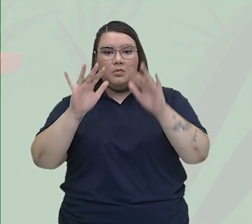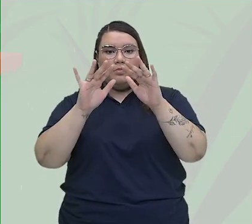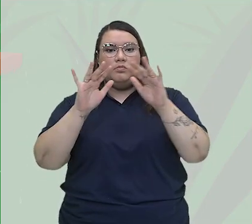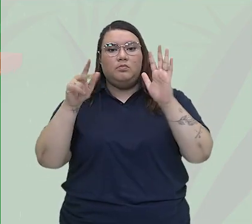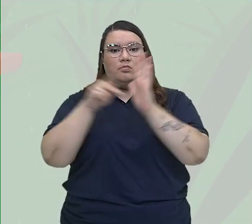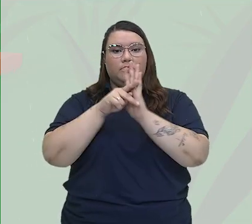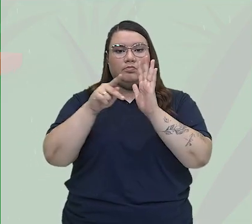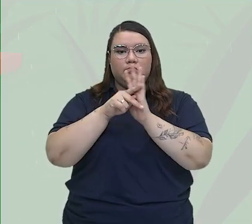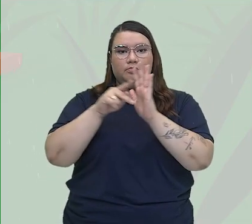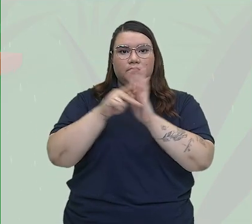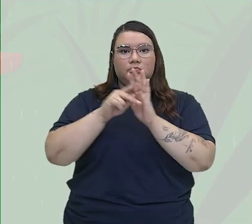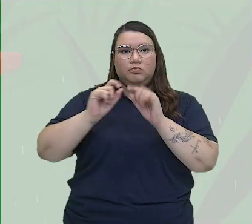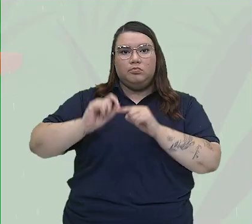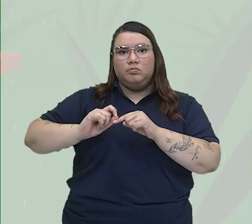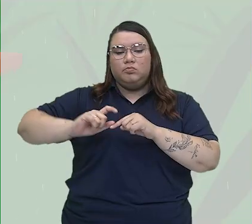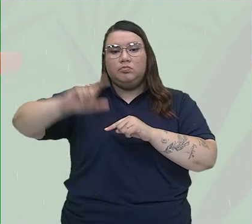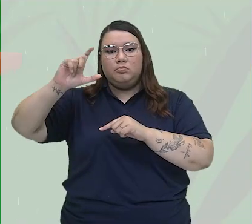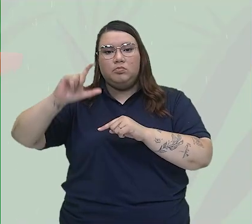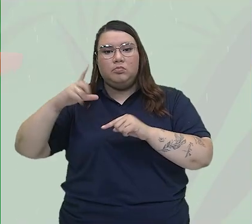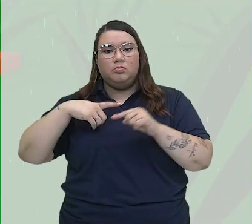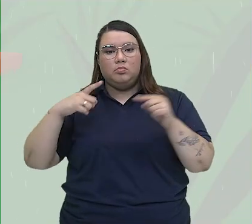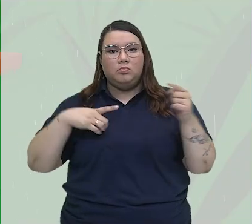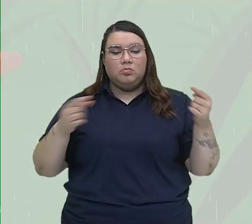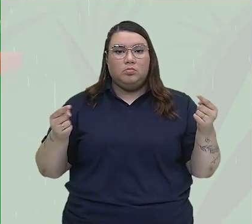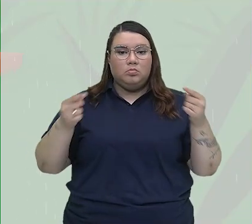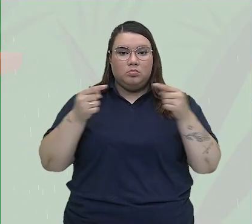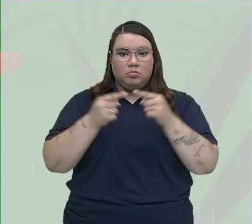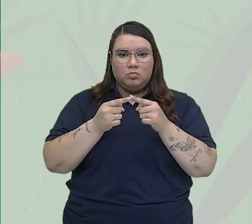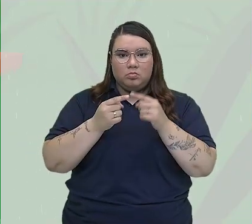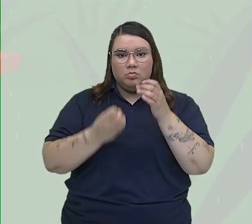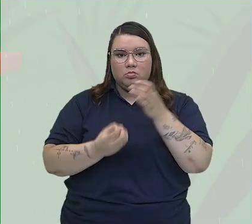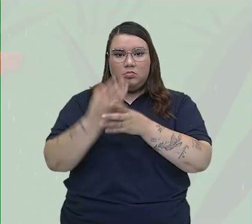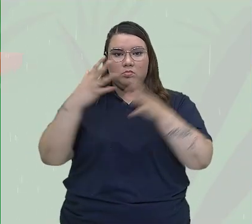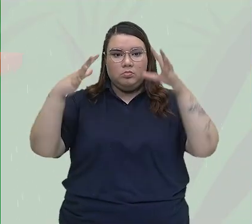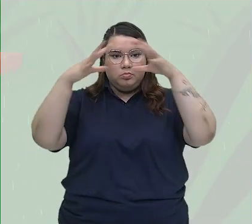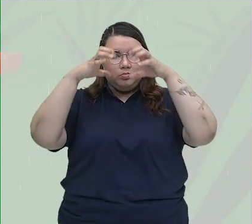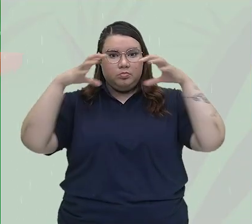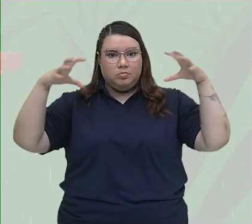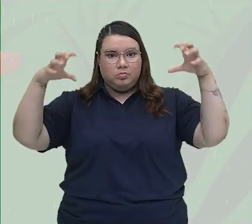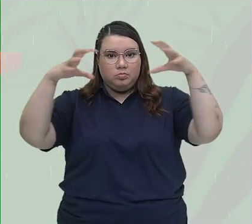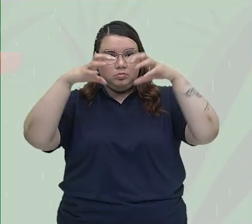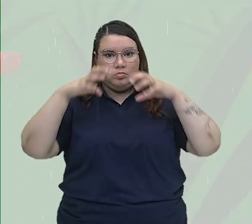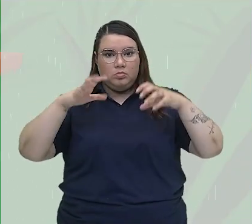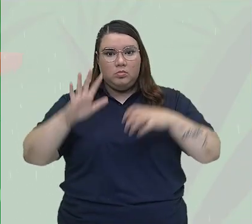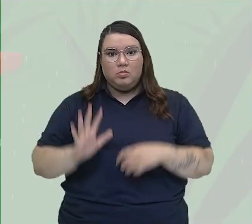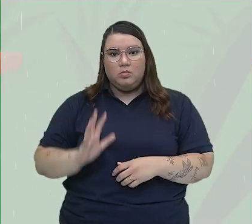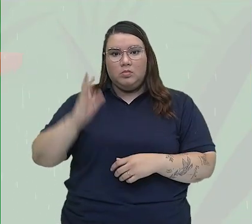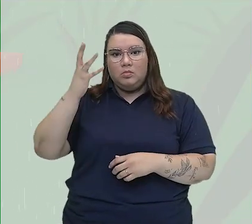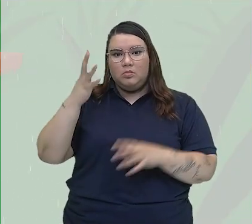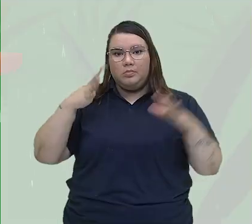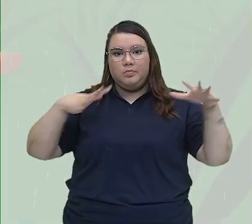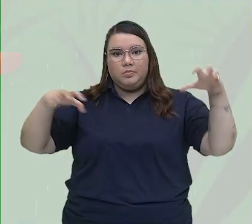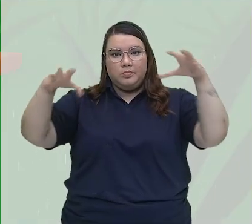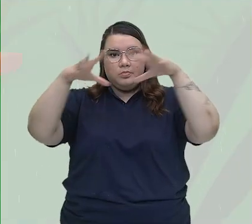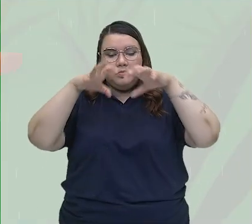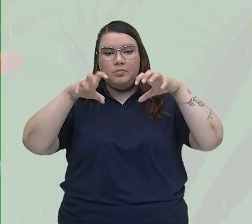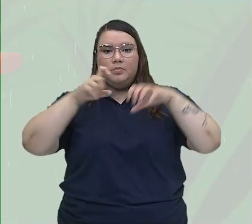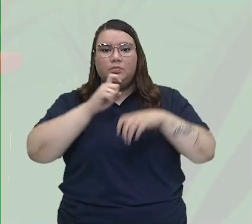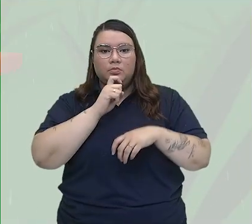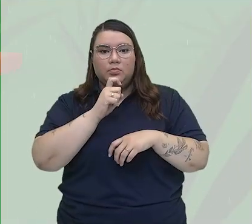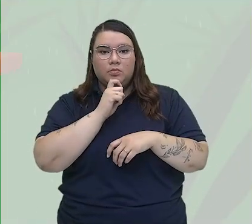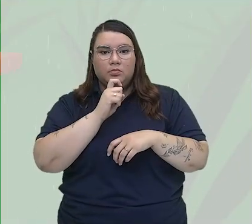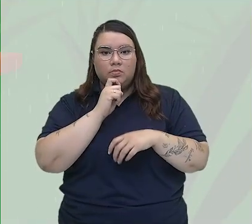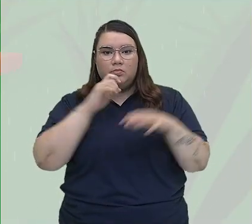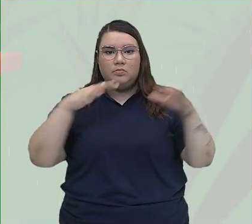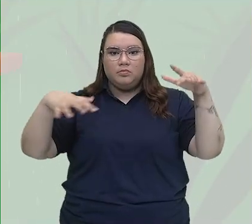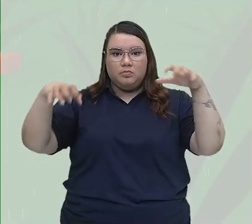alcançar elevadas altitudes, se condensa formando as nuvens. Quando acontece o resfriamento dessa água